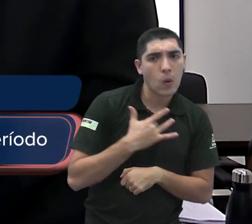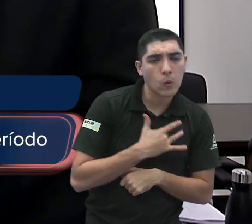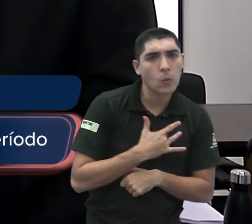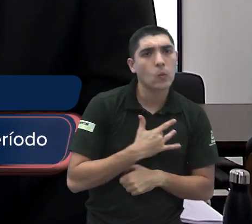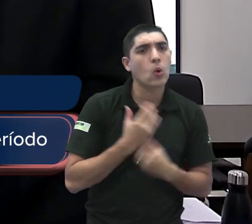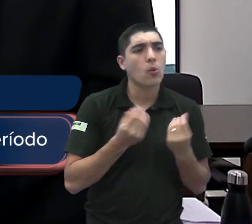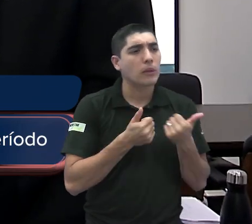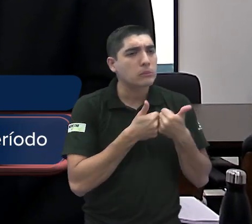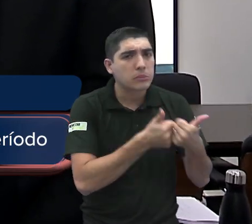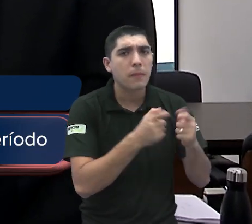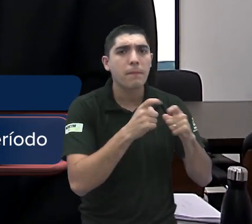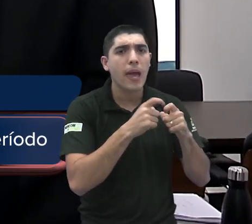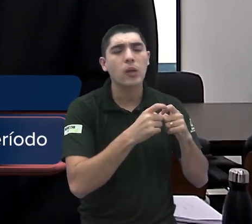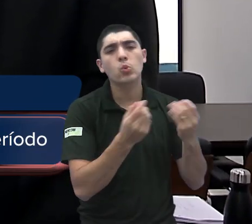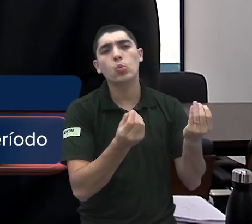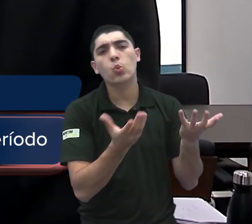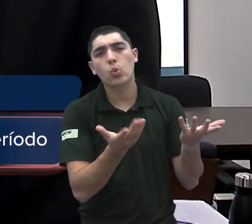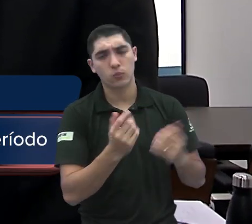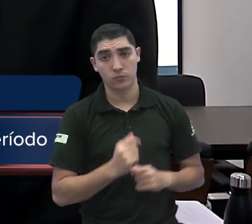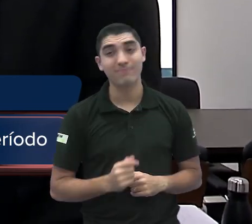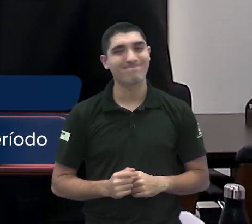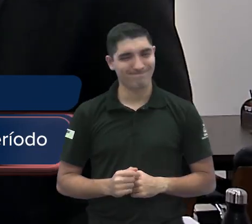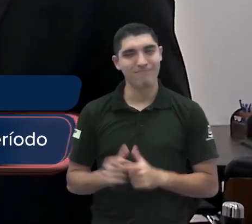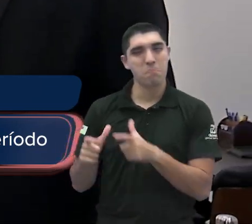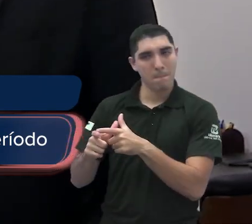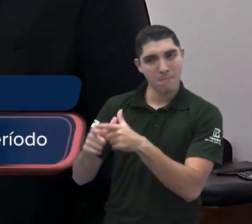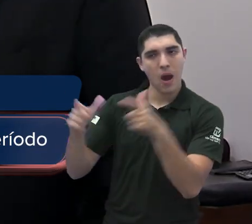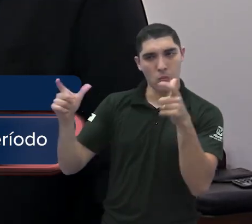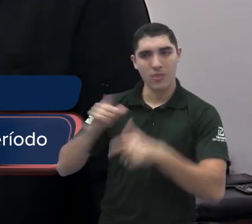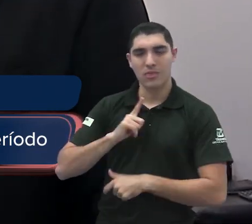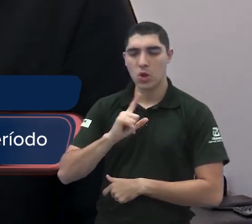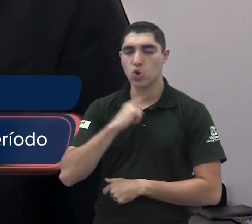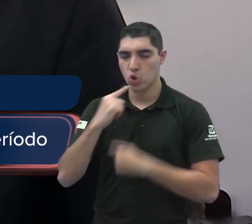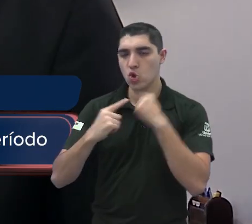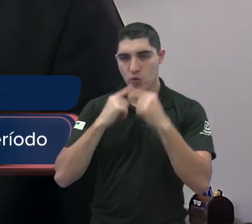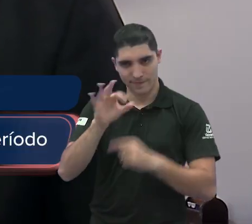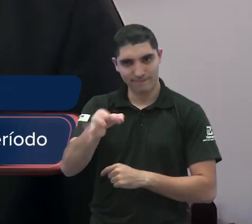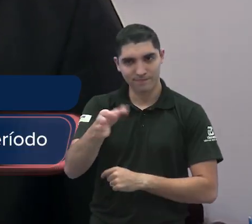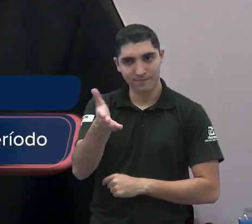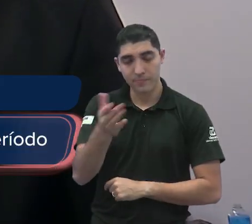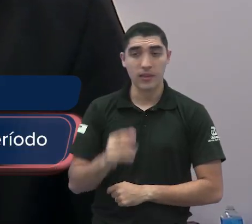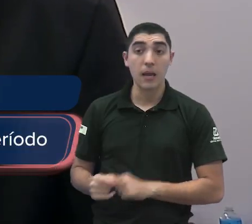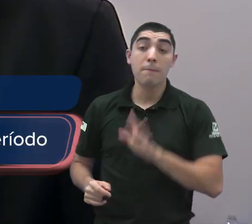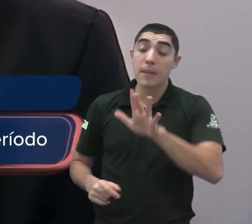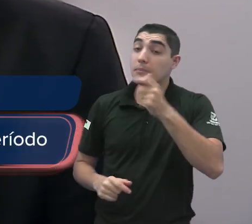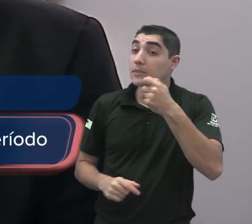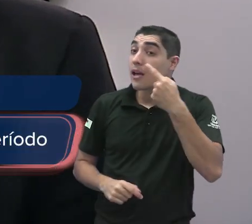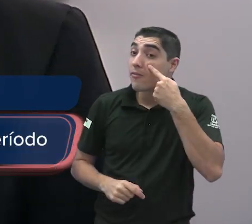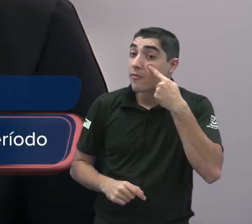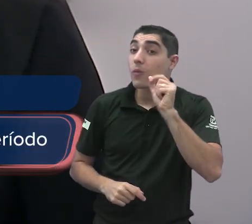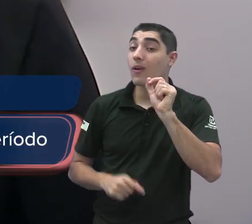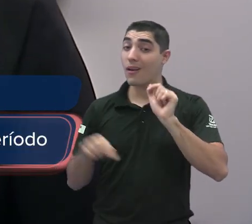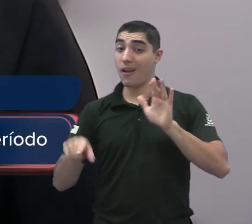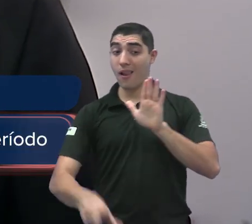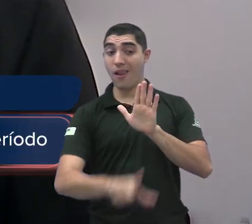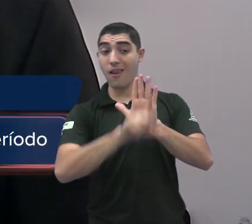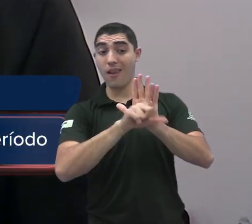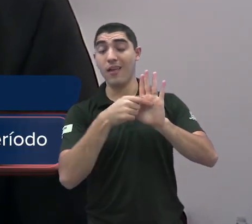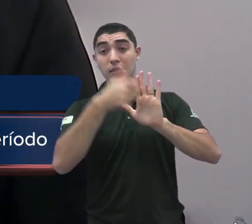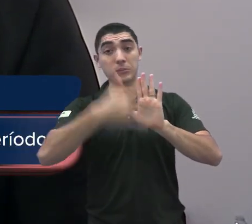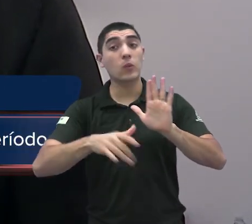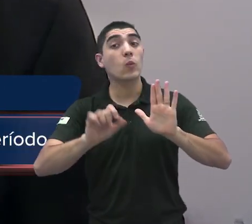um acompanhamento médico. Como que funciona nesse caso? Essa é uma dúvida muito grande, mas a gente tem que ver o que está lá